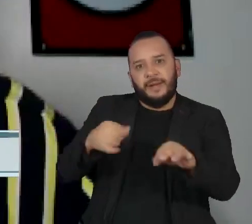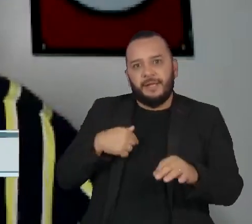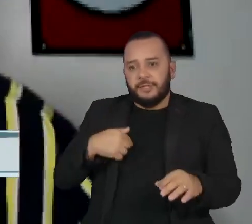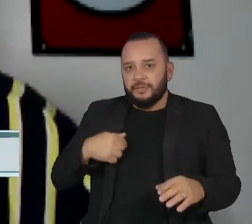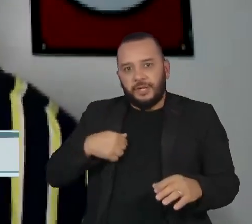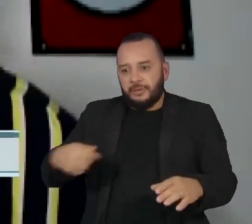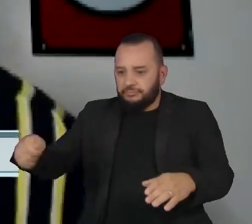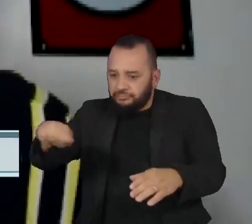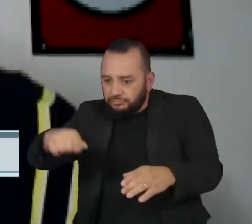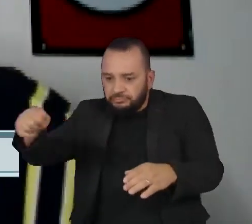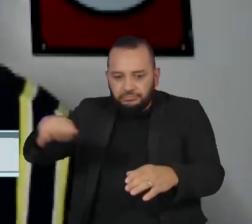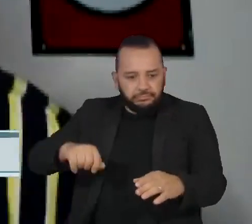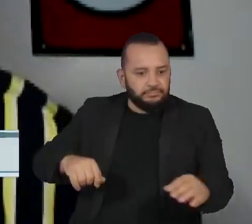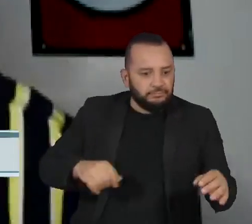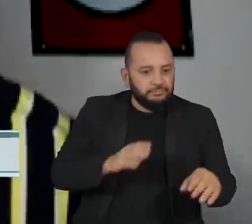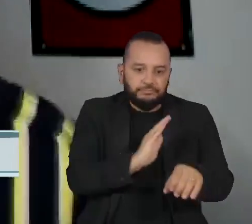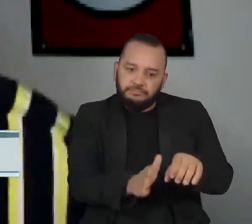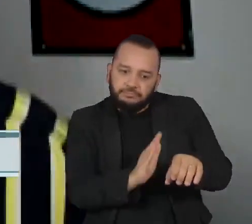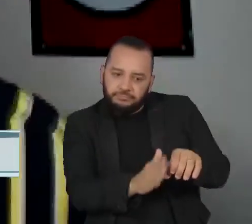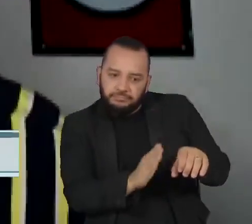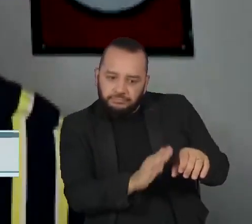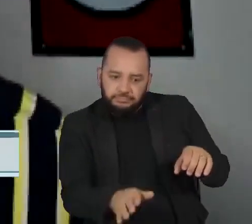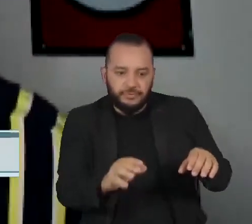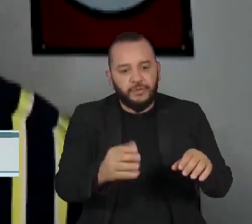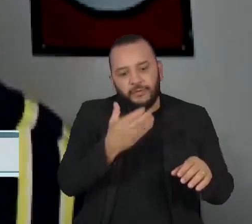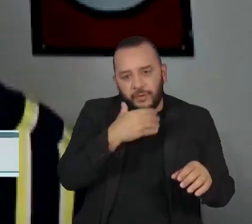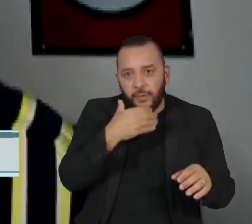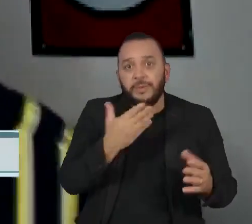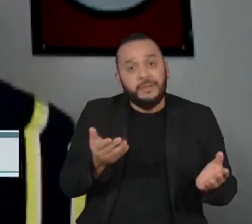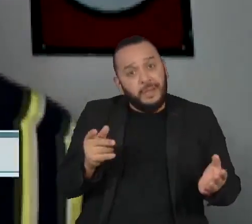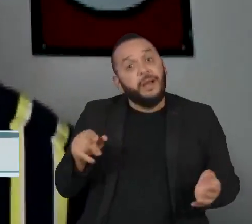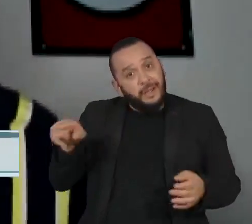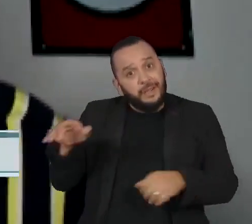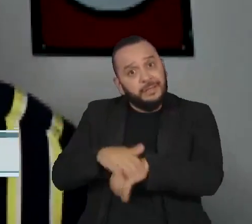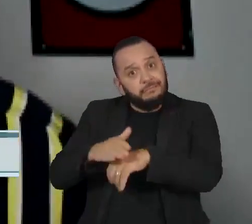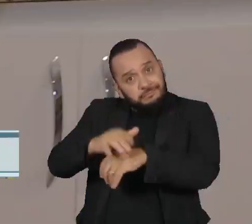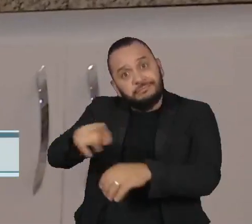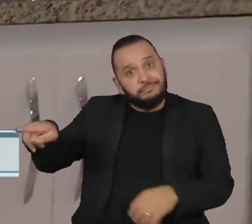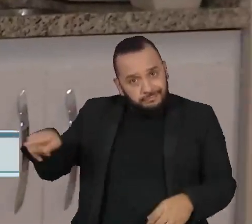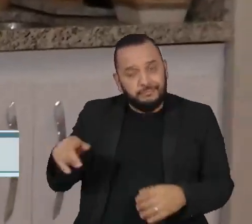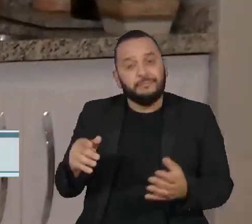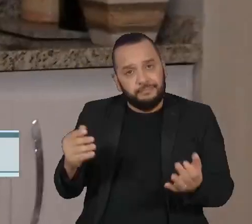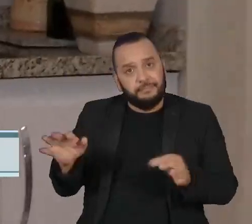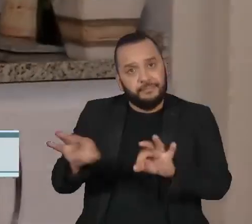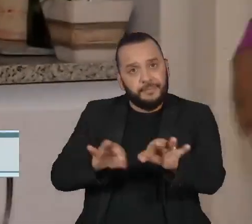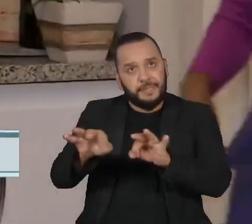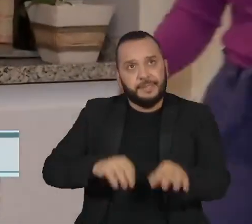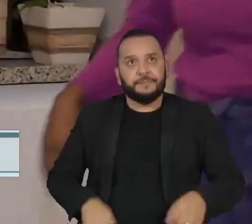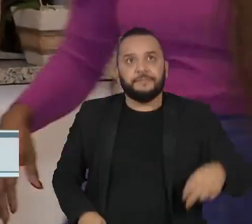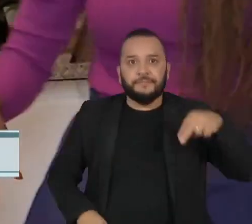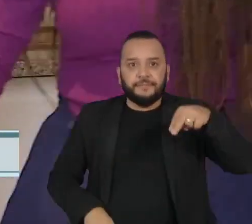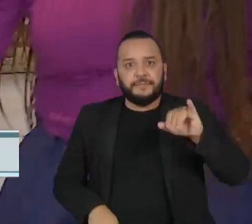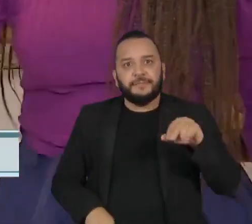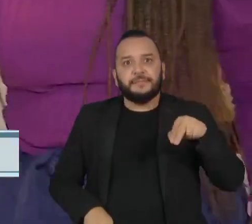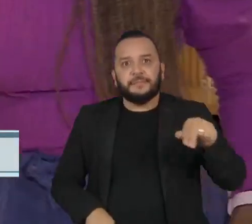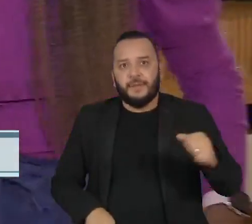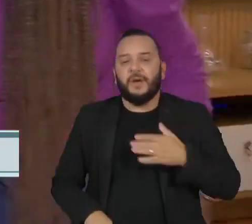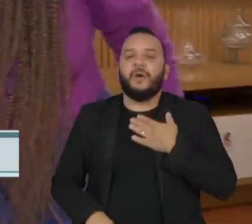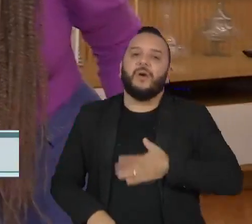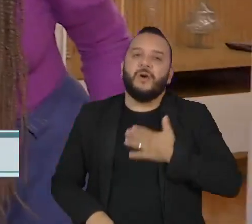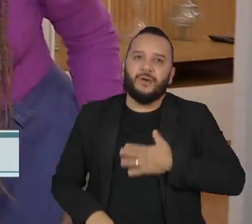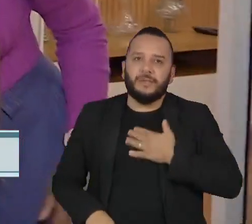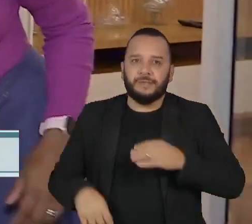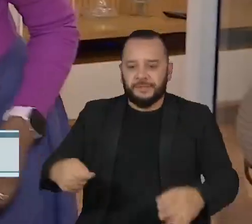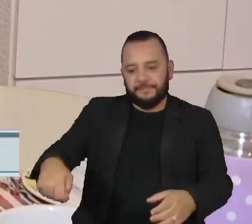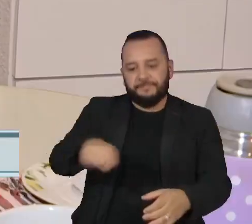né e de repente até preparar o alimento do resto da família por não né Nina adora Pôr a mão na massa e se deliciar